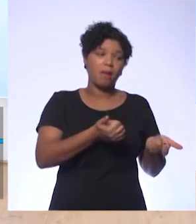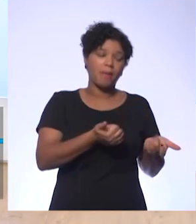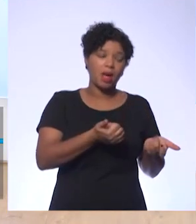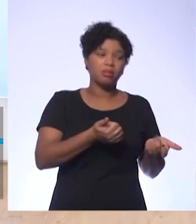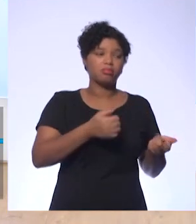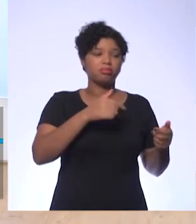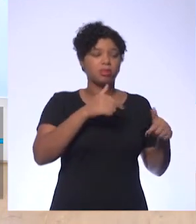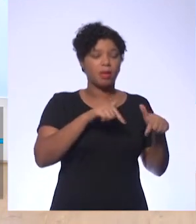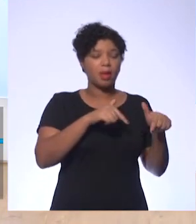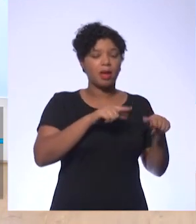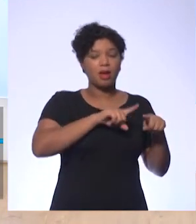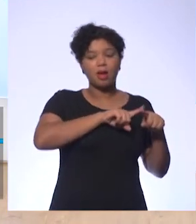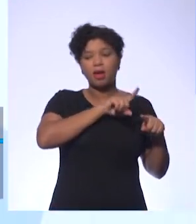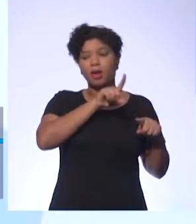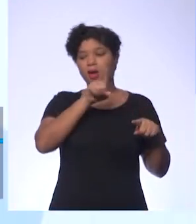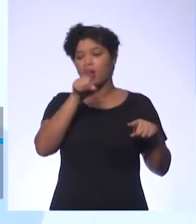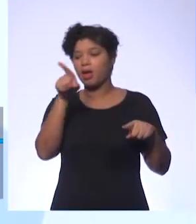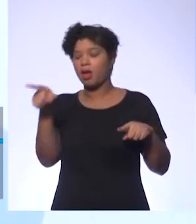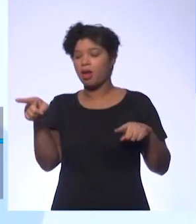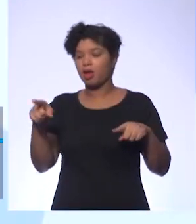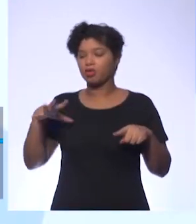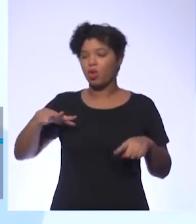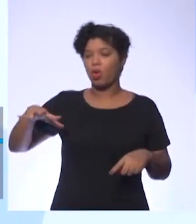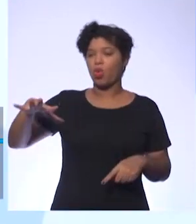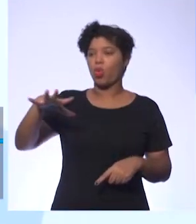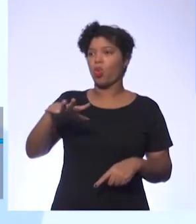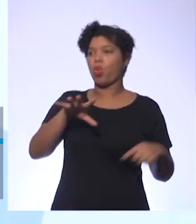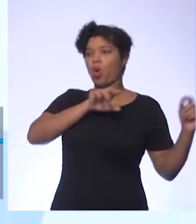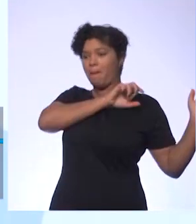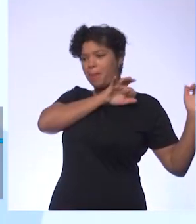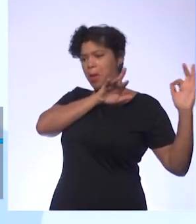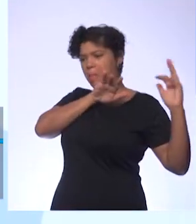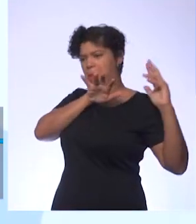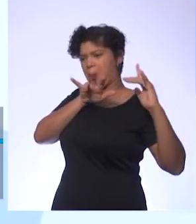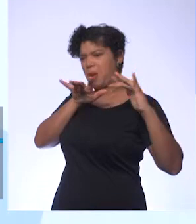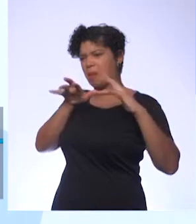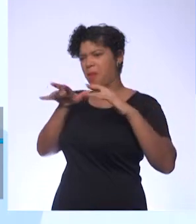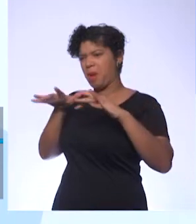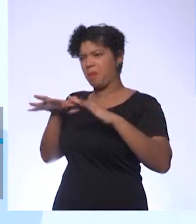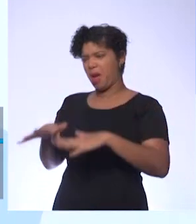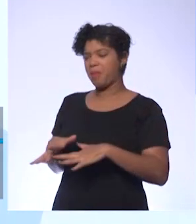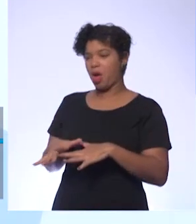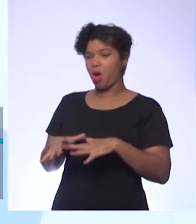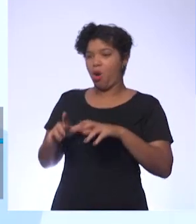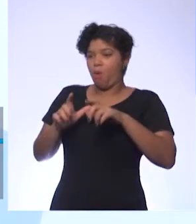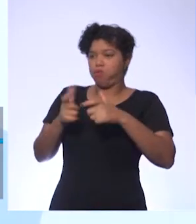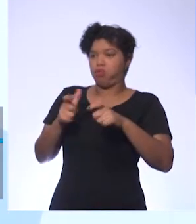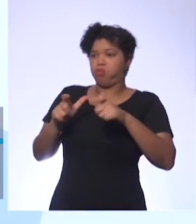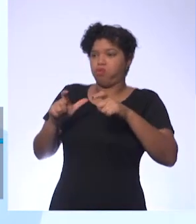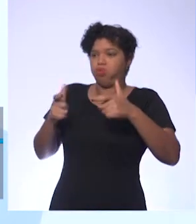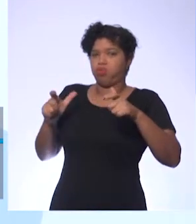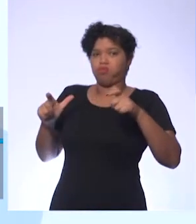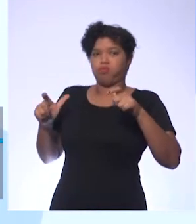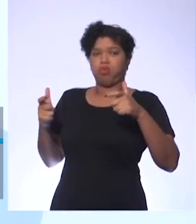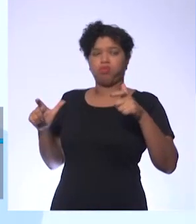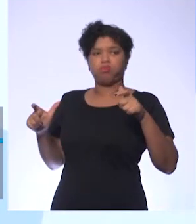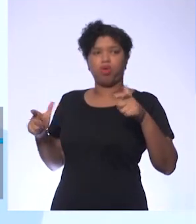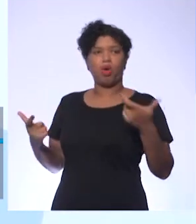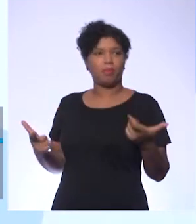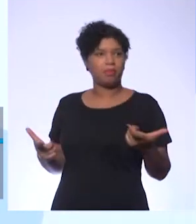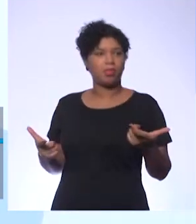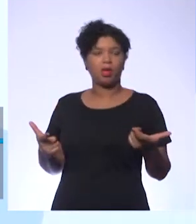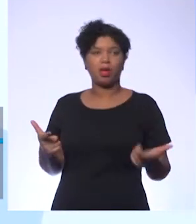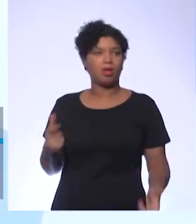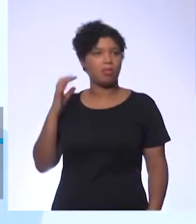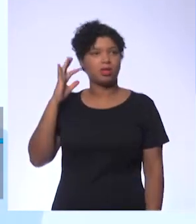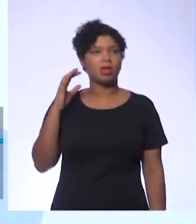as cidades, produzindo essa transformação das grandes urbanizações e de crescimento demográfico. Então, pensa numa escola.